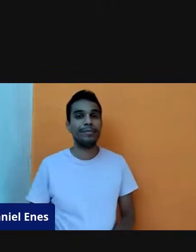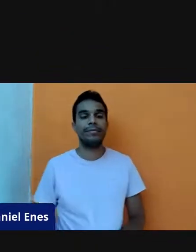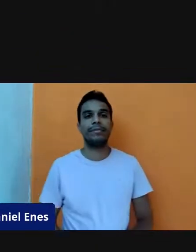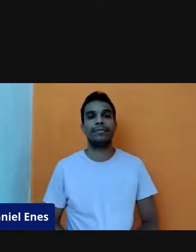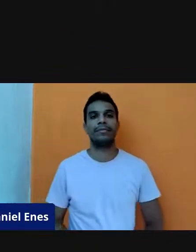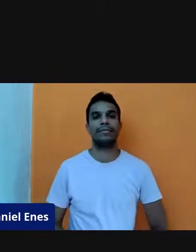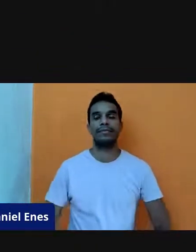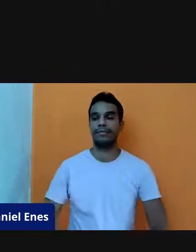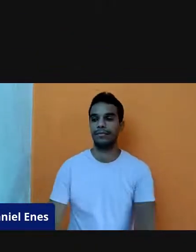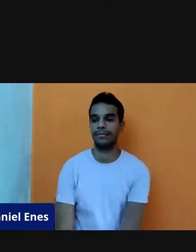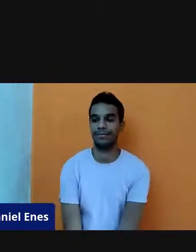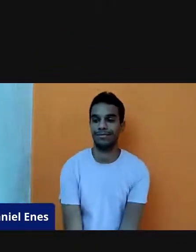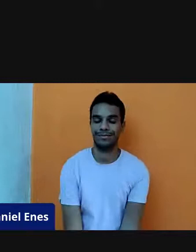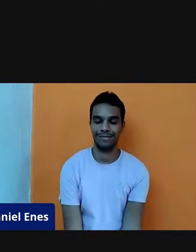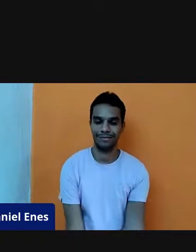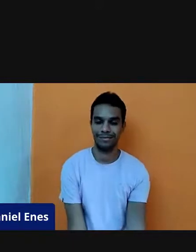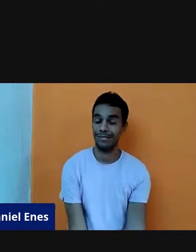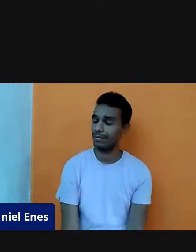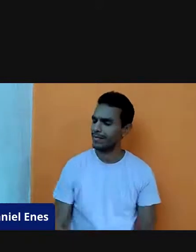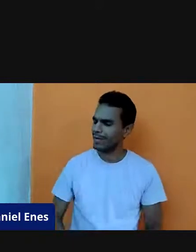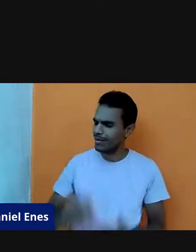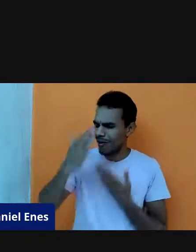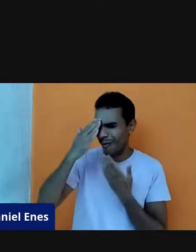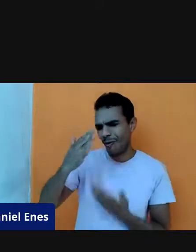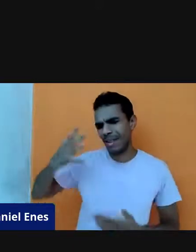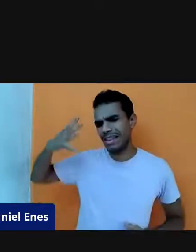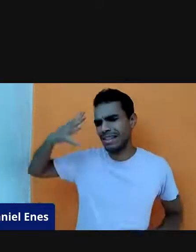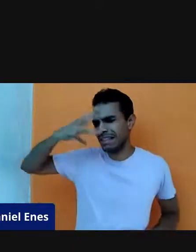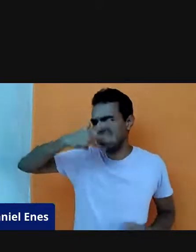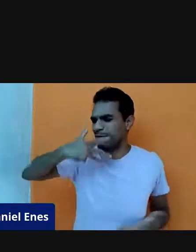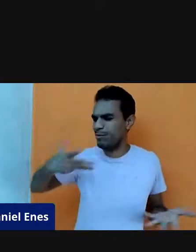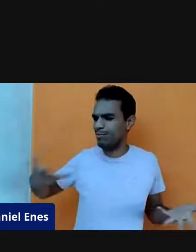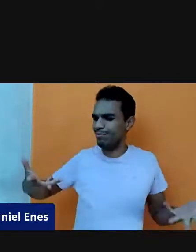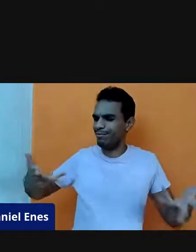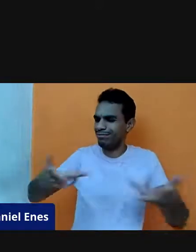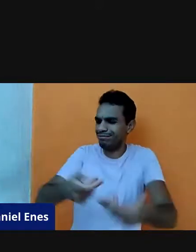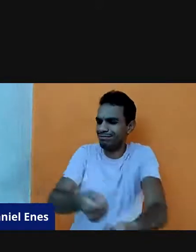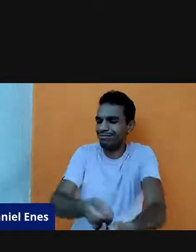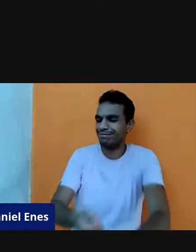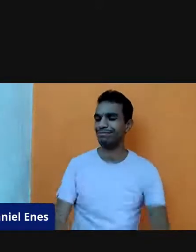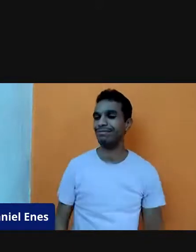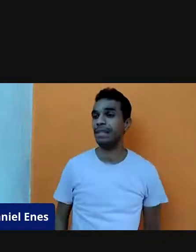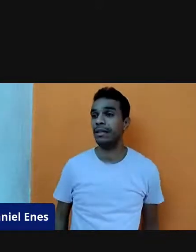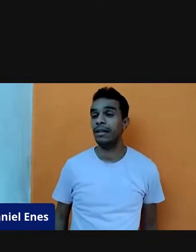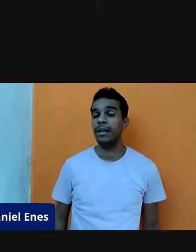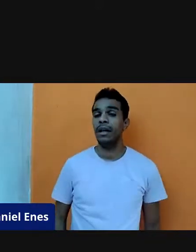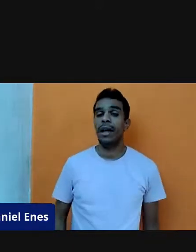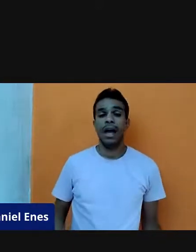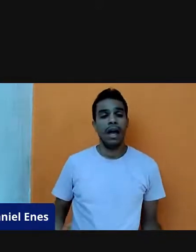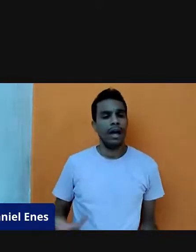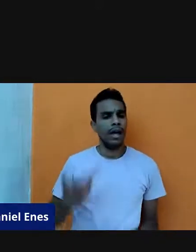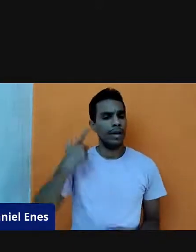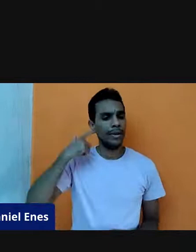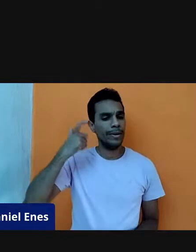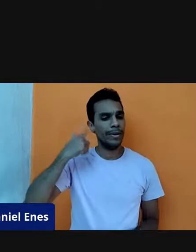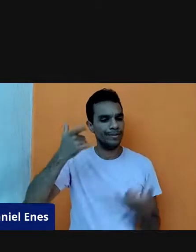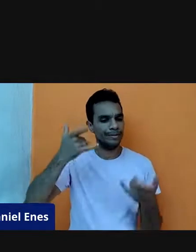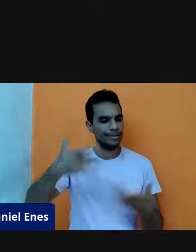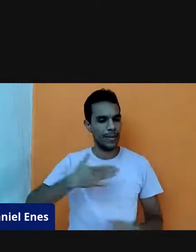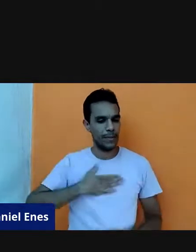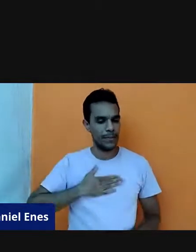Muito obrigada, lindo, né? Maravilhoso. Vou fazer minha audiodescrição